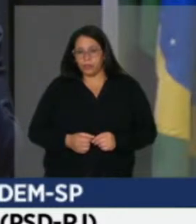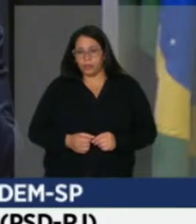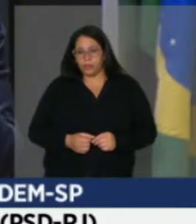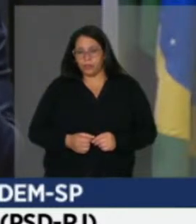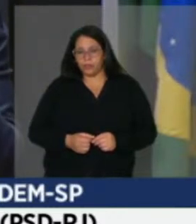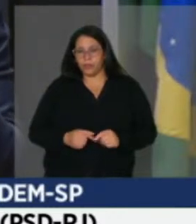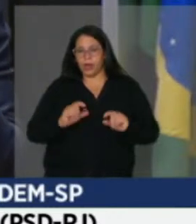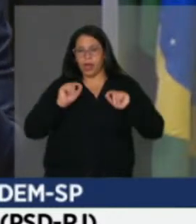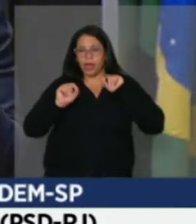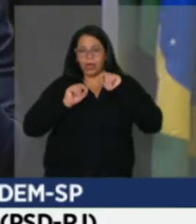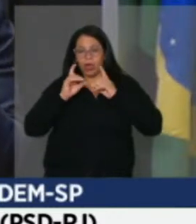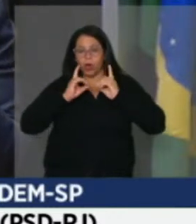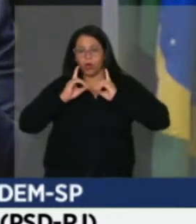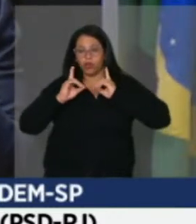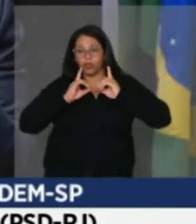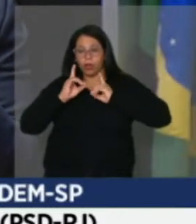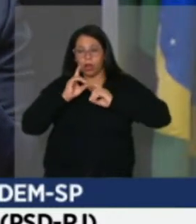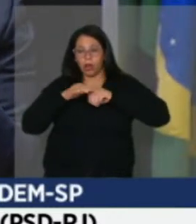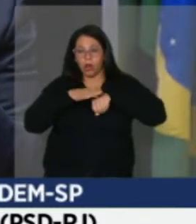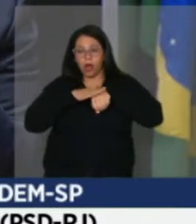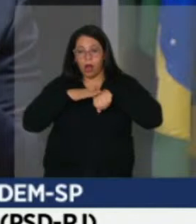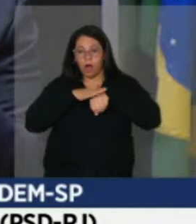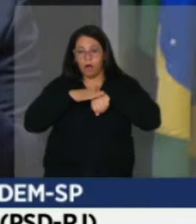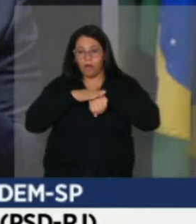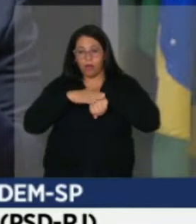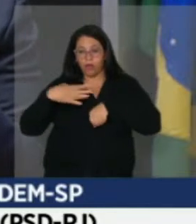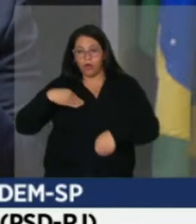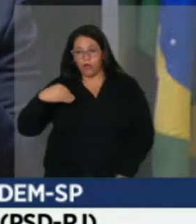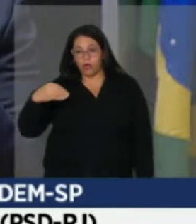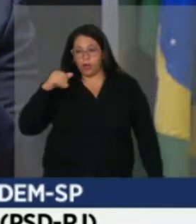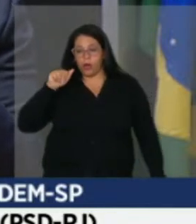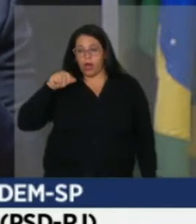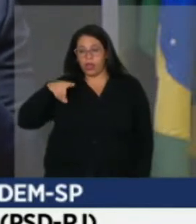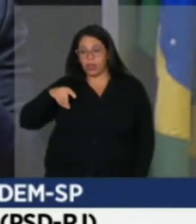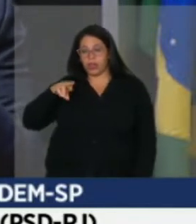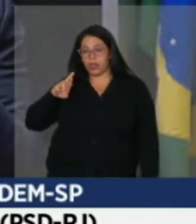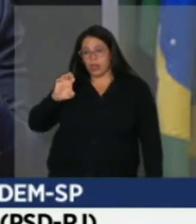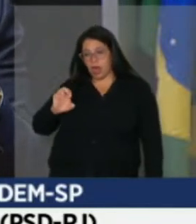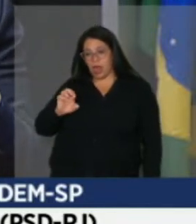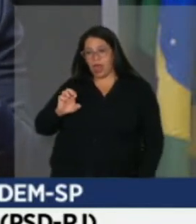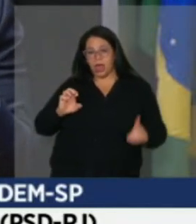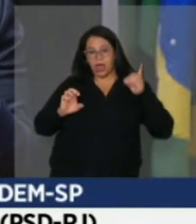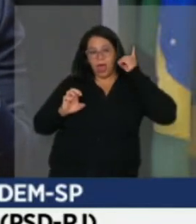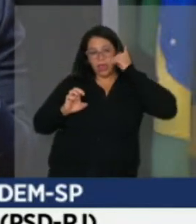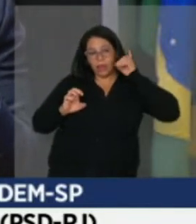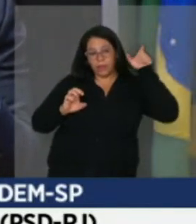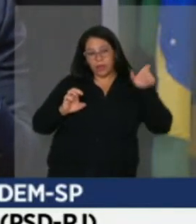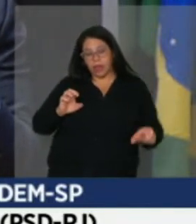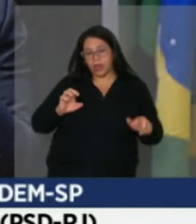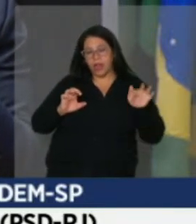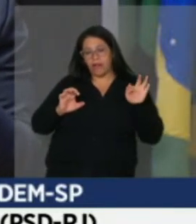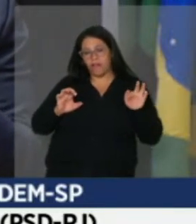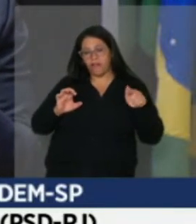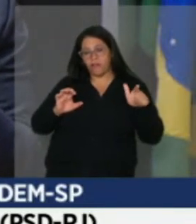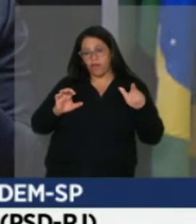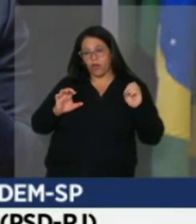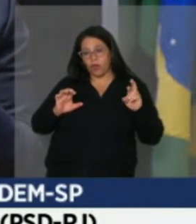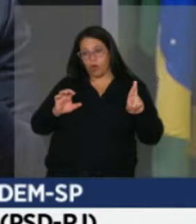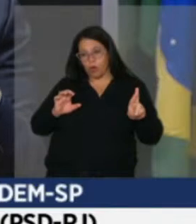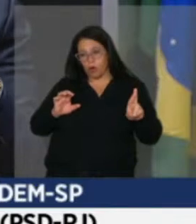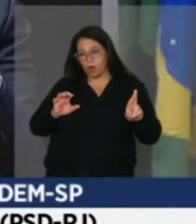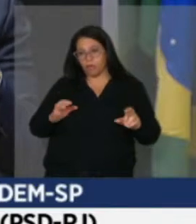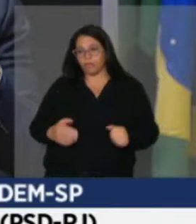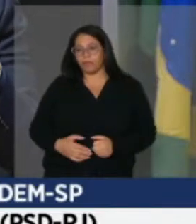Aqui, um diálogo entre André, seu filho, e a deputada Flor de Lis, na quebra de sigilo telemático.